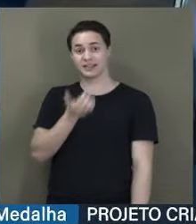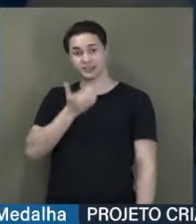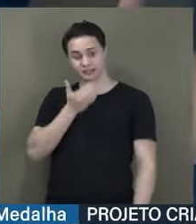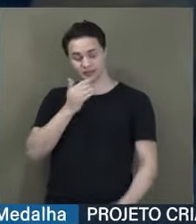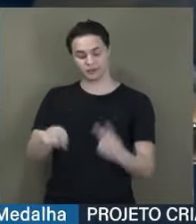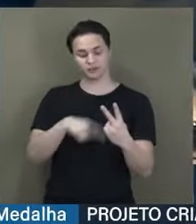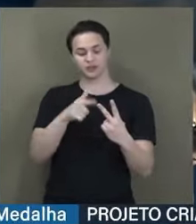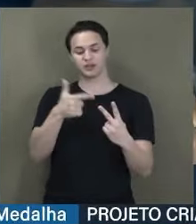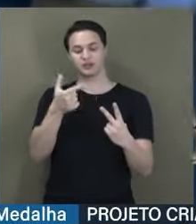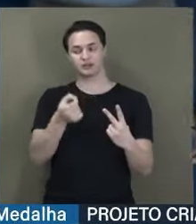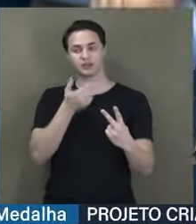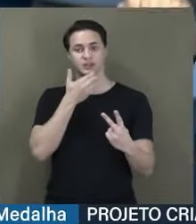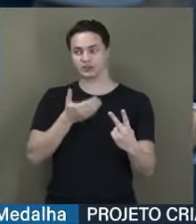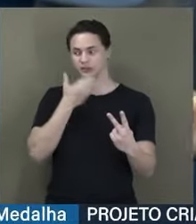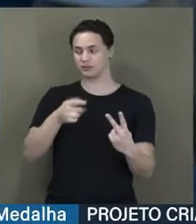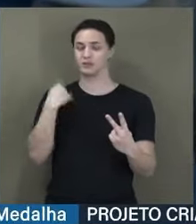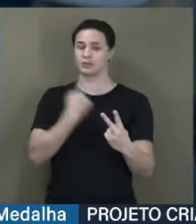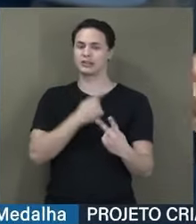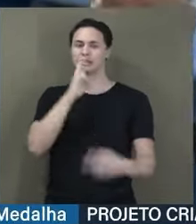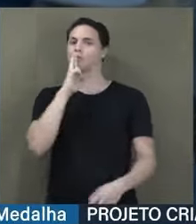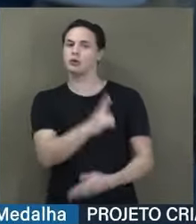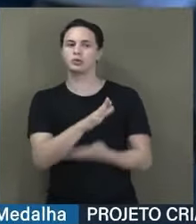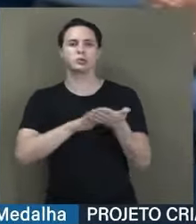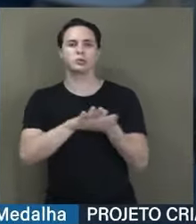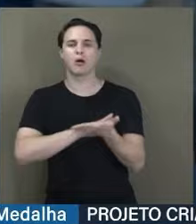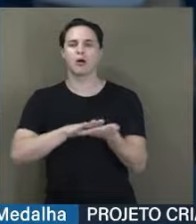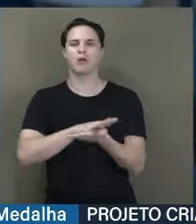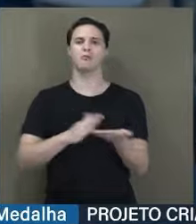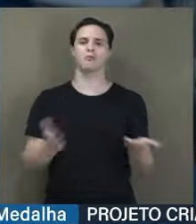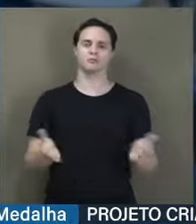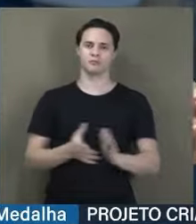sequer uma resposta a 12 senadores da República que subscreveram o pedido. Muito obrigado.